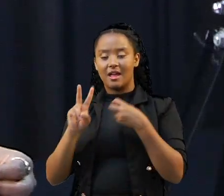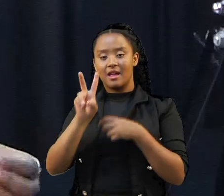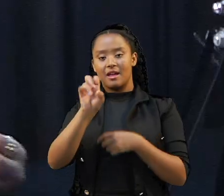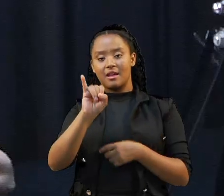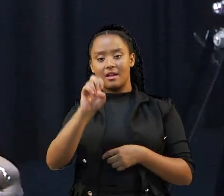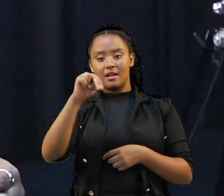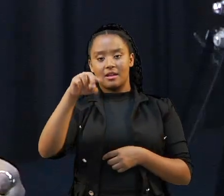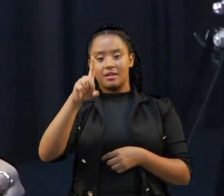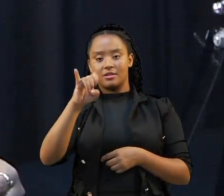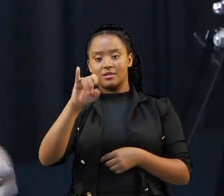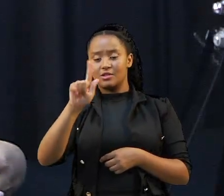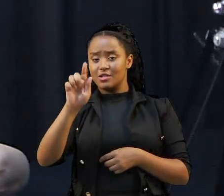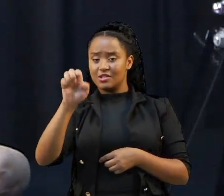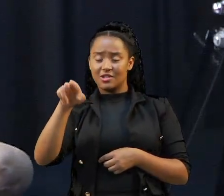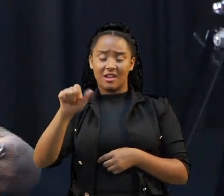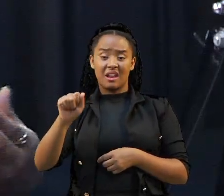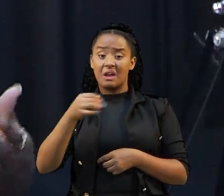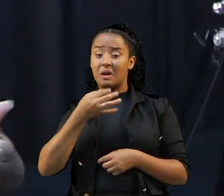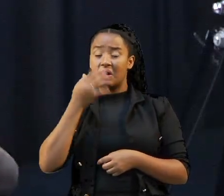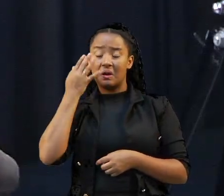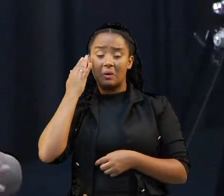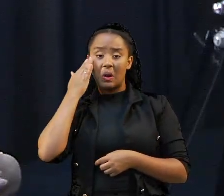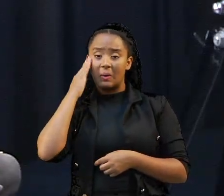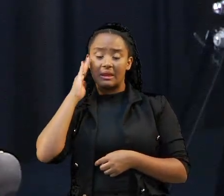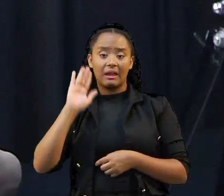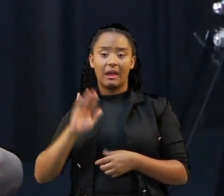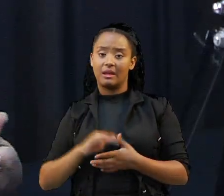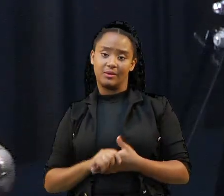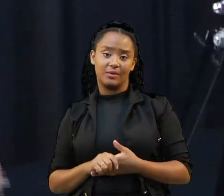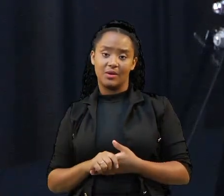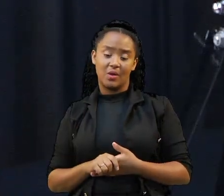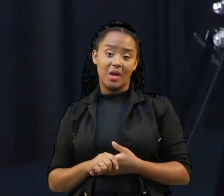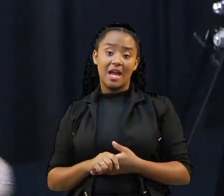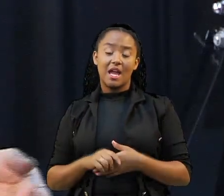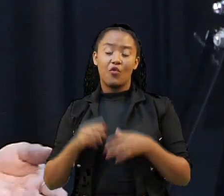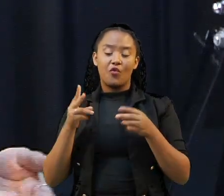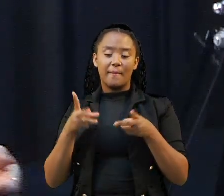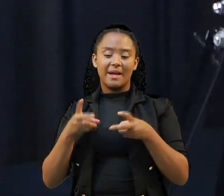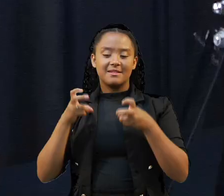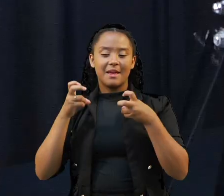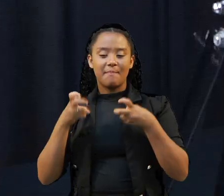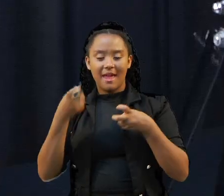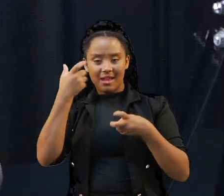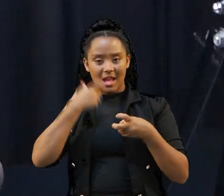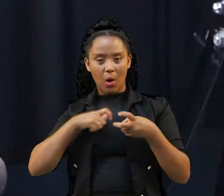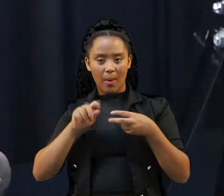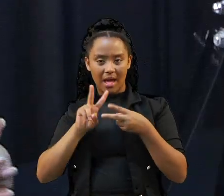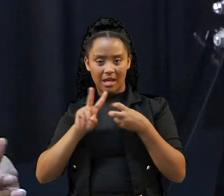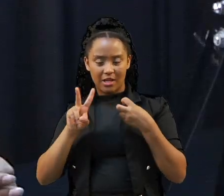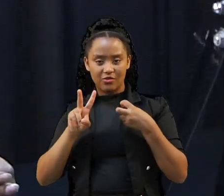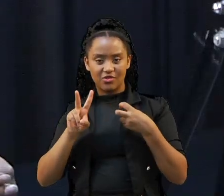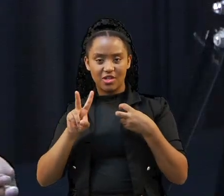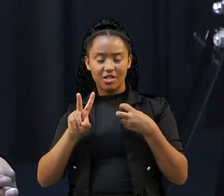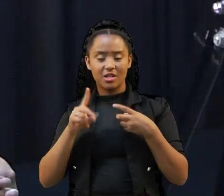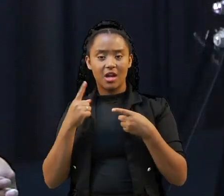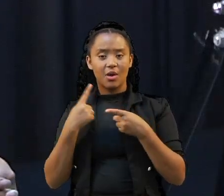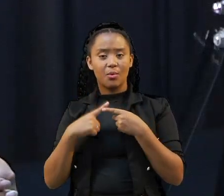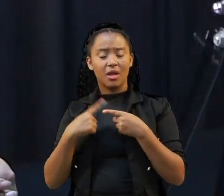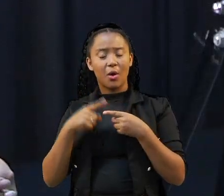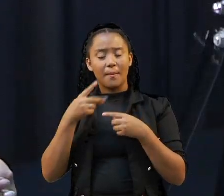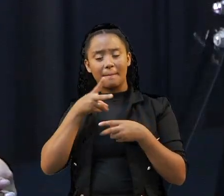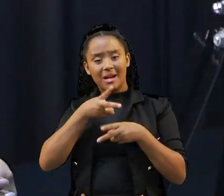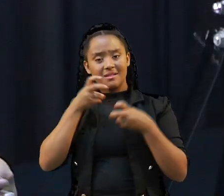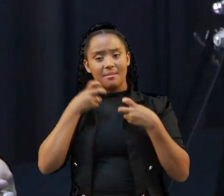Eu não entendia quando eu saí de lá. Eu fui conhecer depois que eu saí de lá, que eu vi que eu era diferente, que eu tinha uma cultura diferente. As pessoas me perguntavam e eu não sabia o que